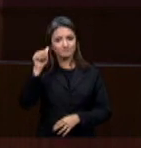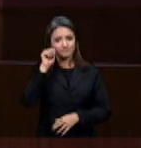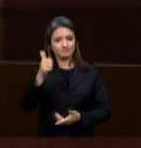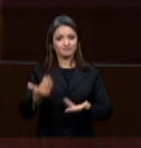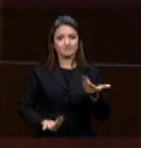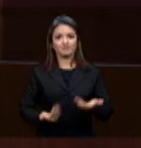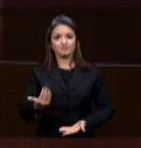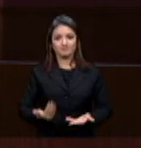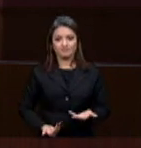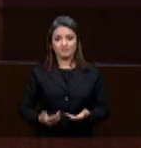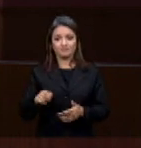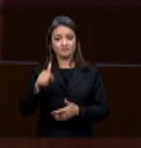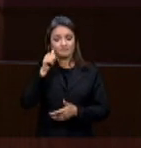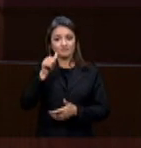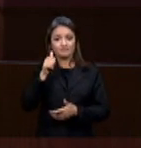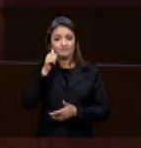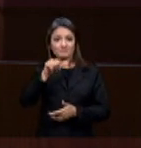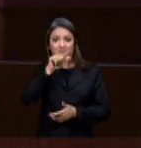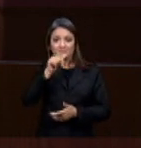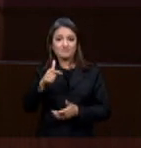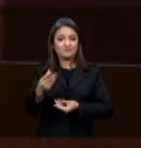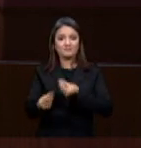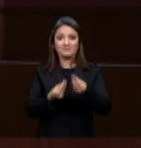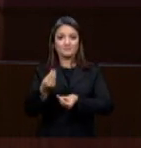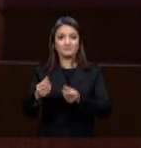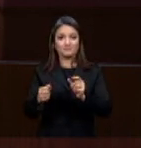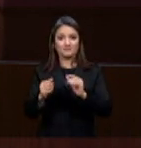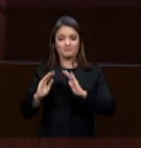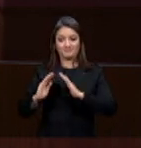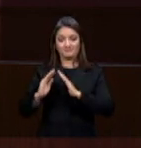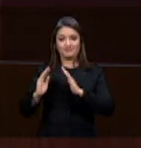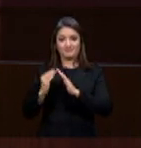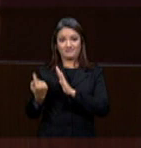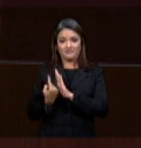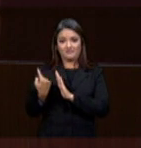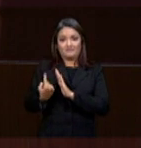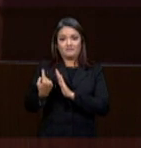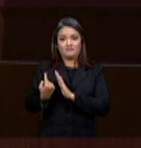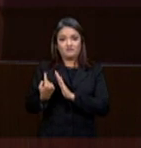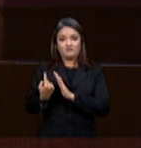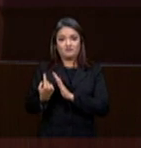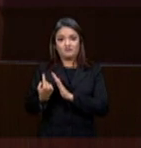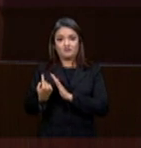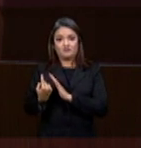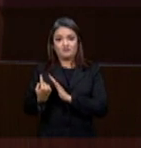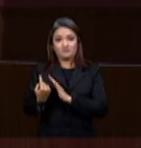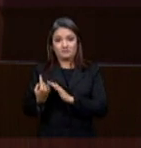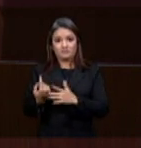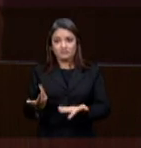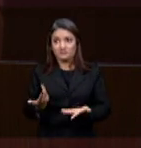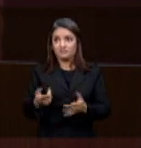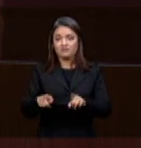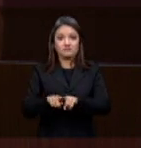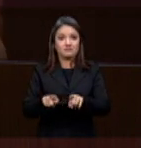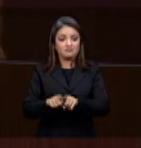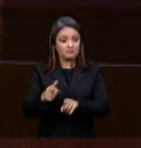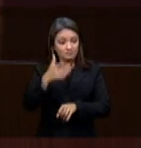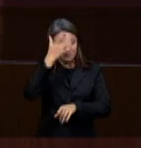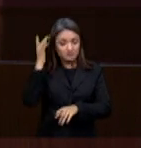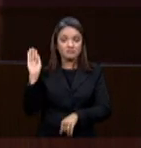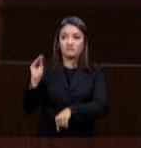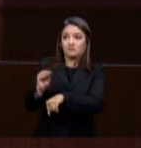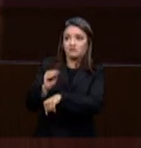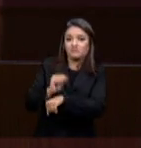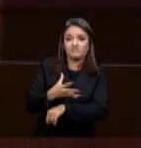tinha como fazer o isolamento em casa e não tinha como trabalhar com quem deixar o filho né É